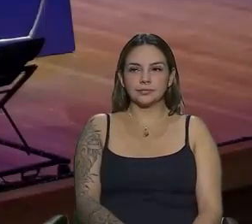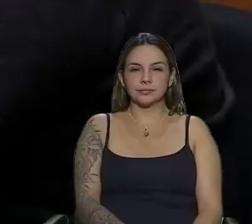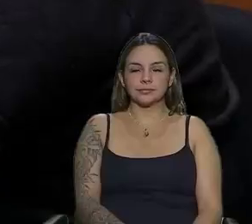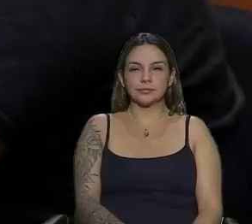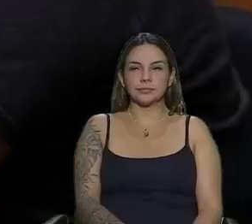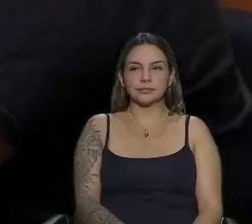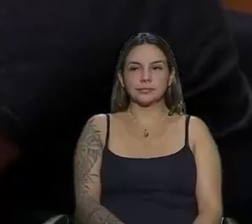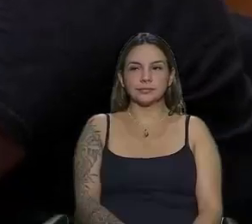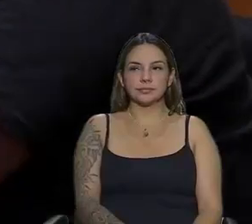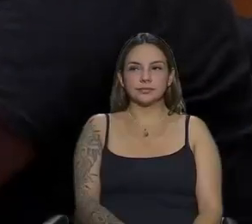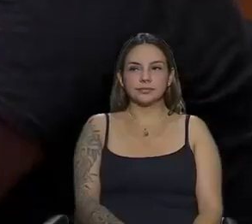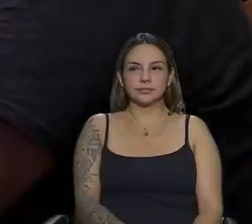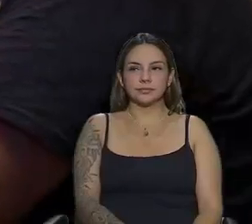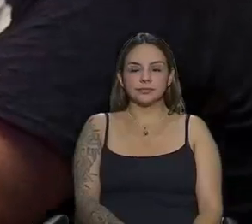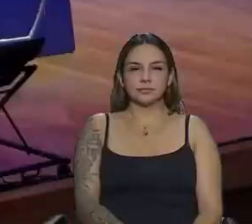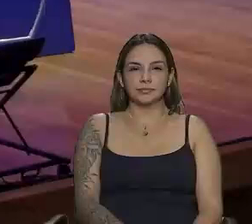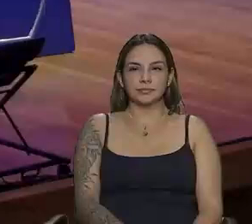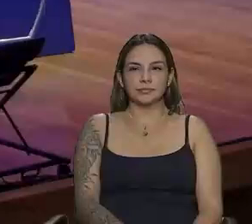E eu, né? Miriam, e você? Eu.